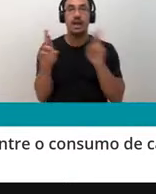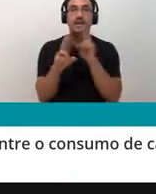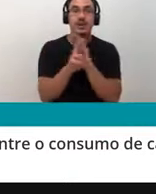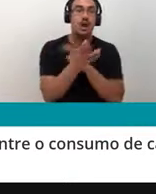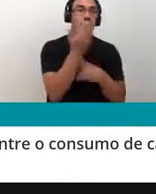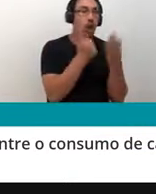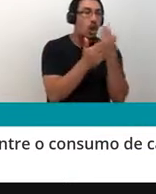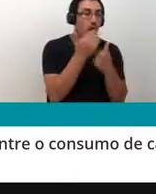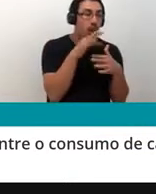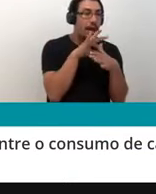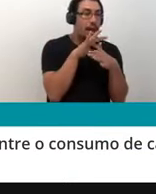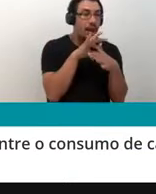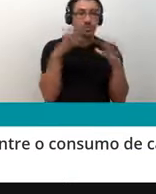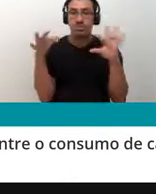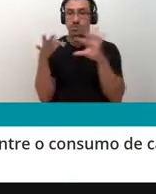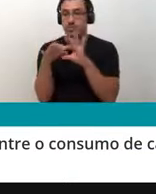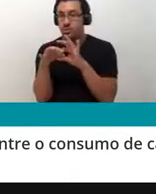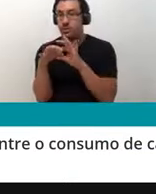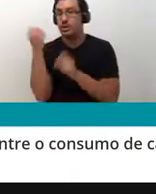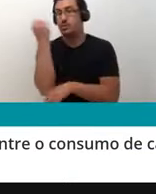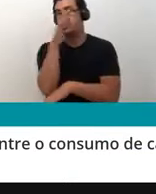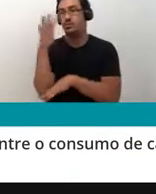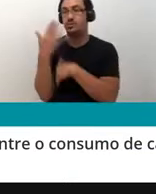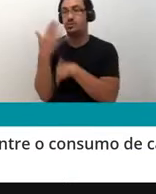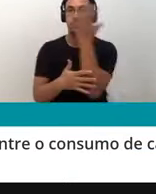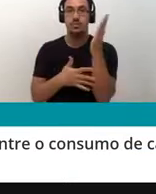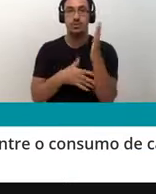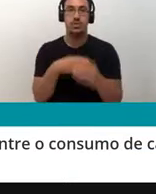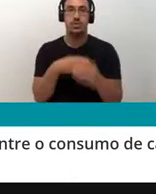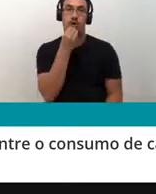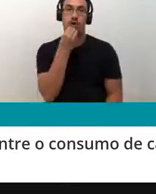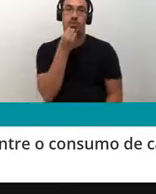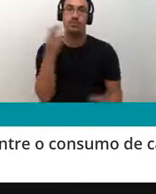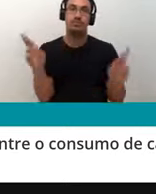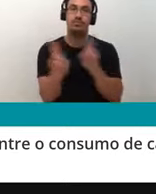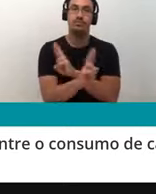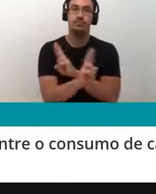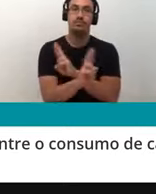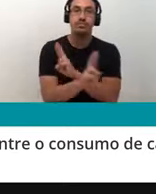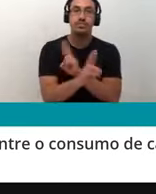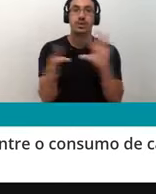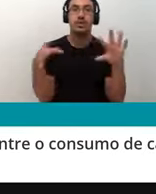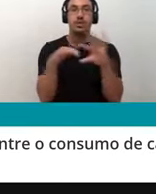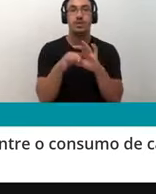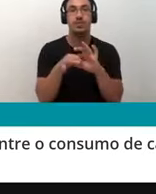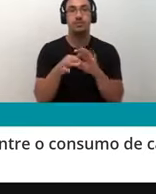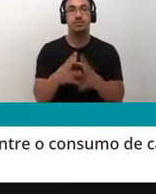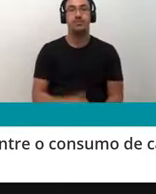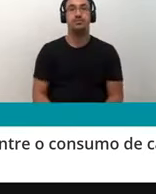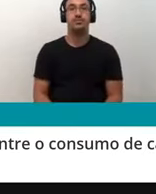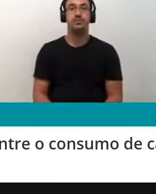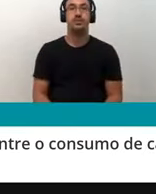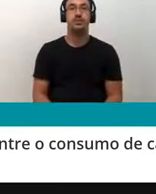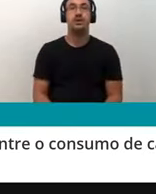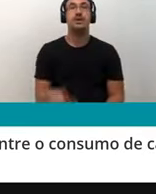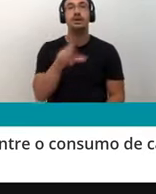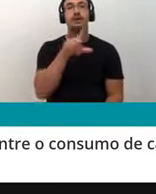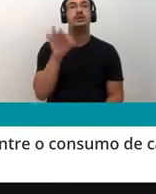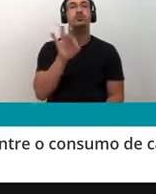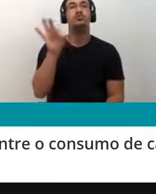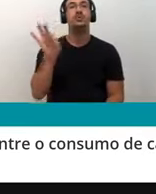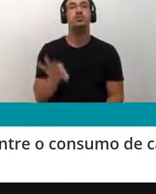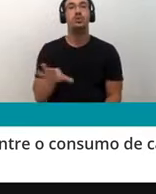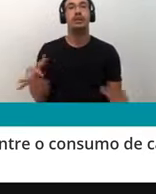ambiental? Sim, 100% de correlação. Nesse ponto que você está colocando aí. 100% de correlação. Isso